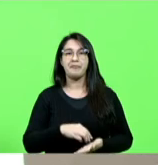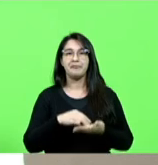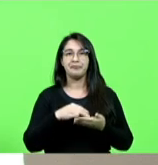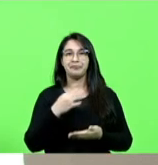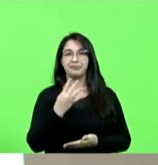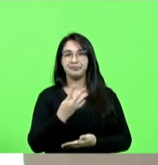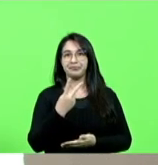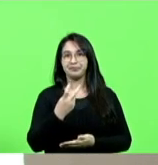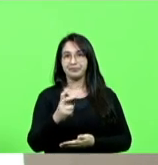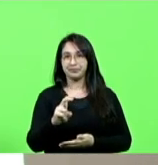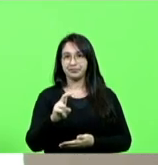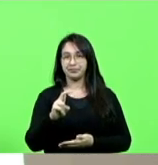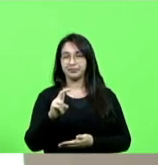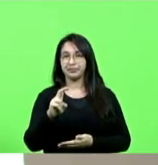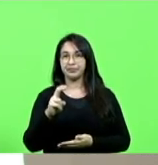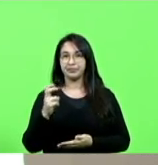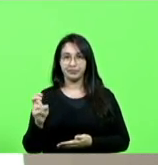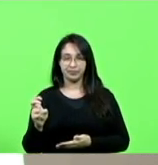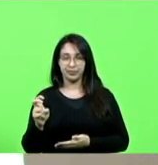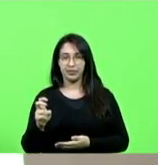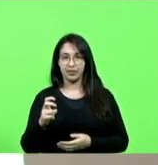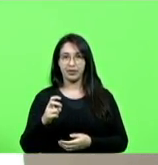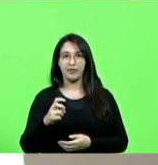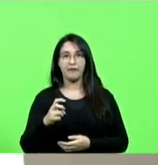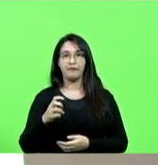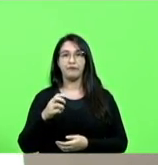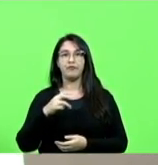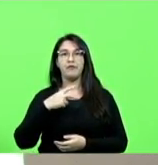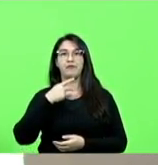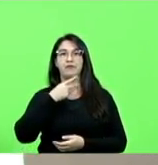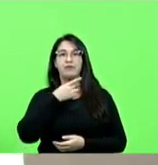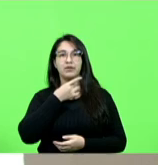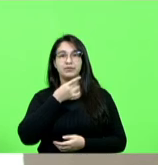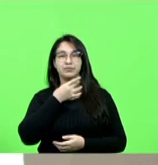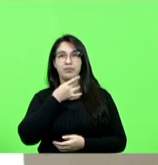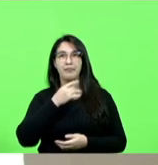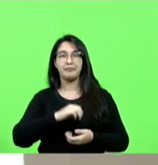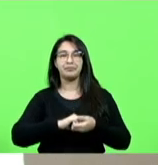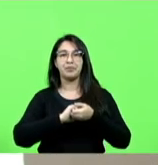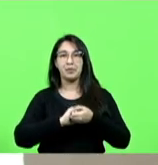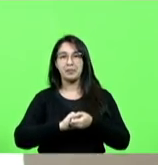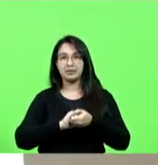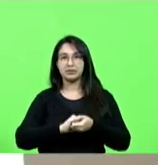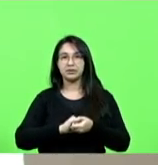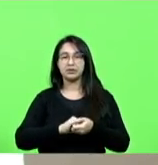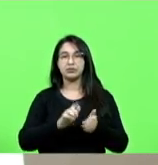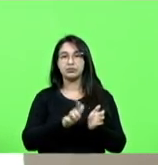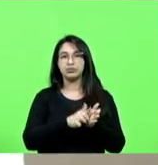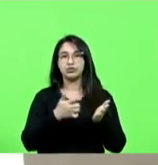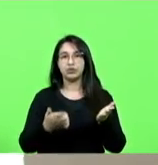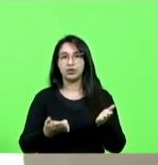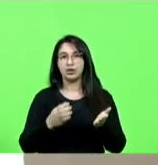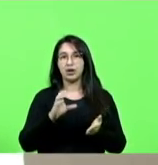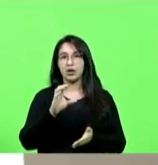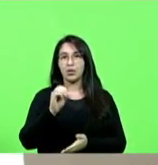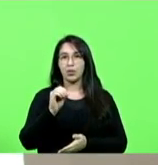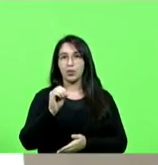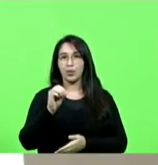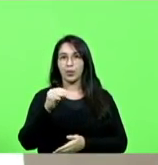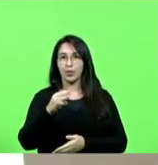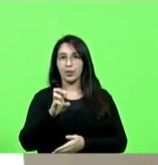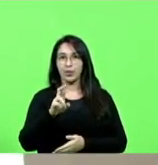425. Autor deputado Valdir Cobalchini. Cumprimentando o jornal O Comércio. Pela passagem dos seus 90 anos de história. Em discussão.